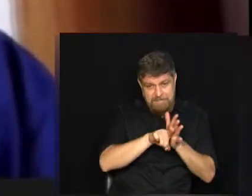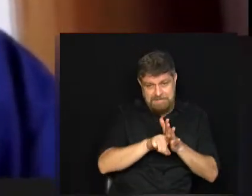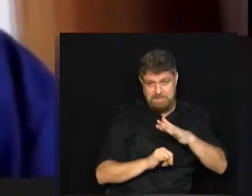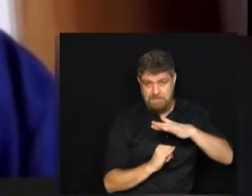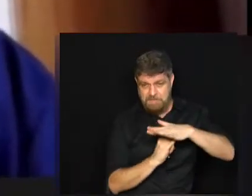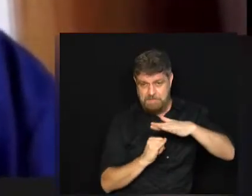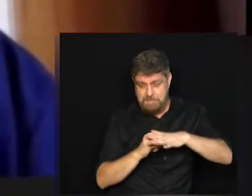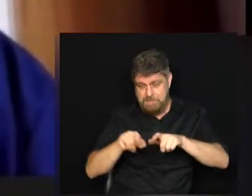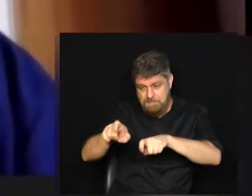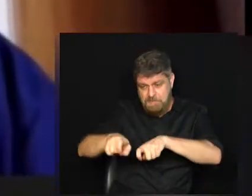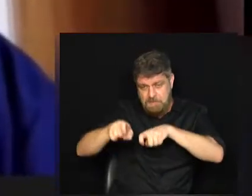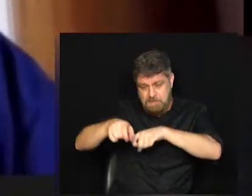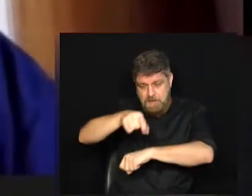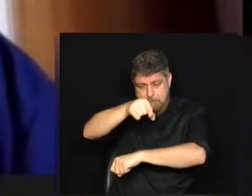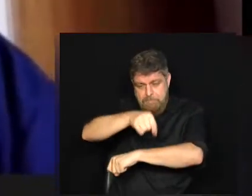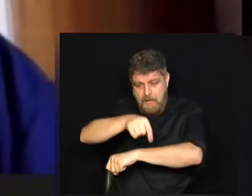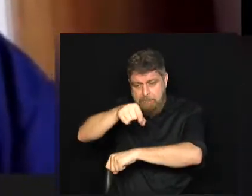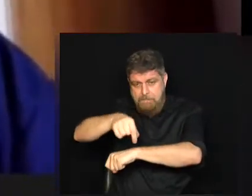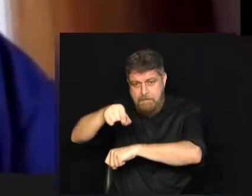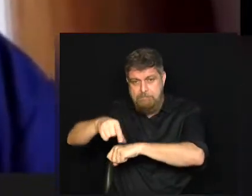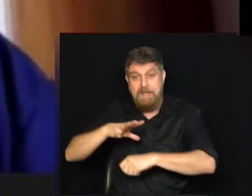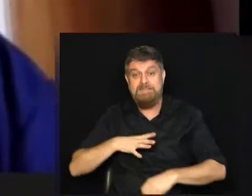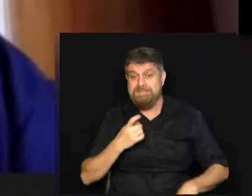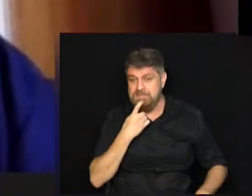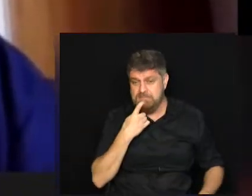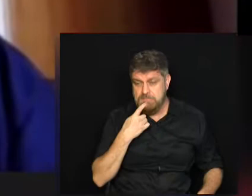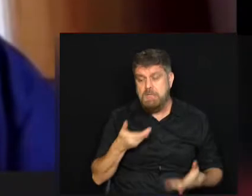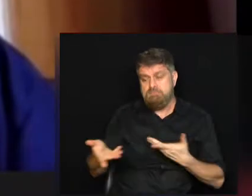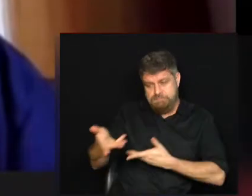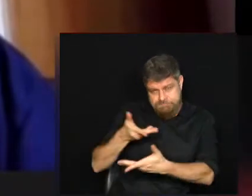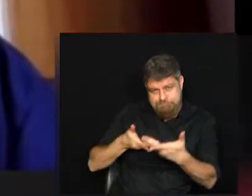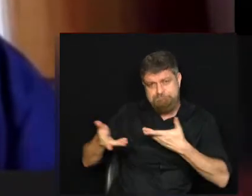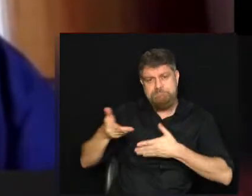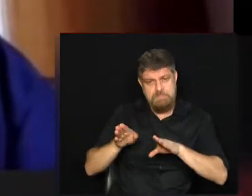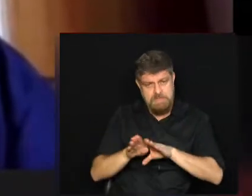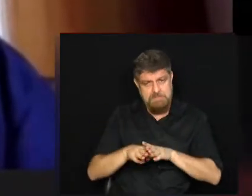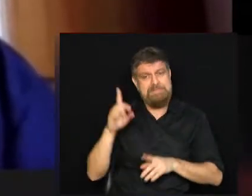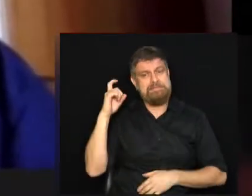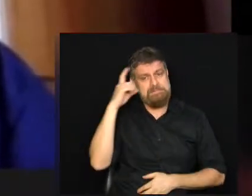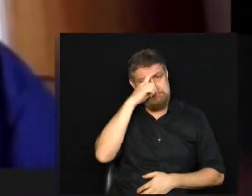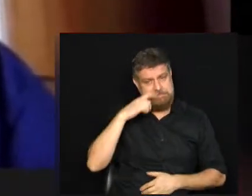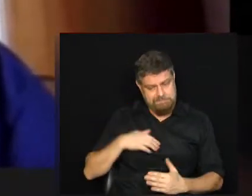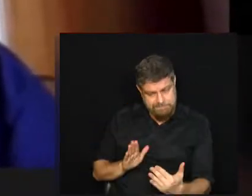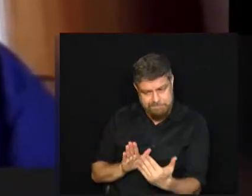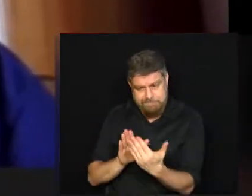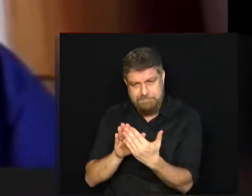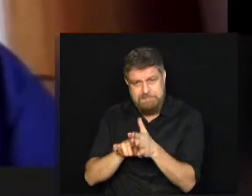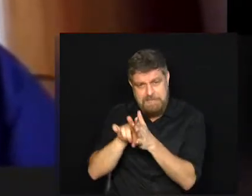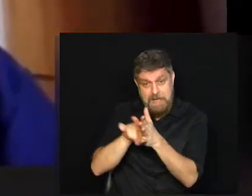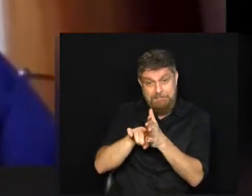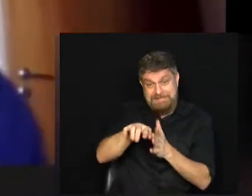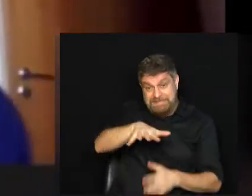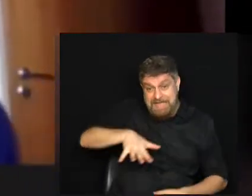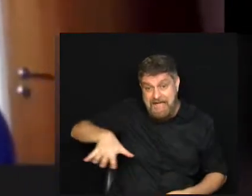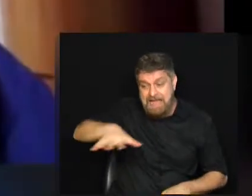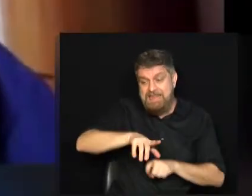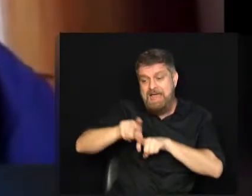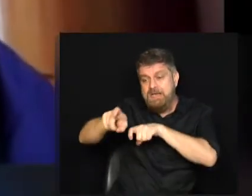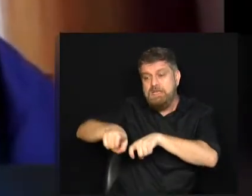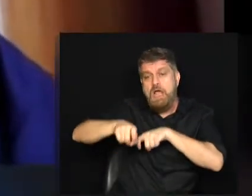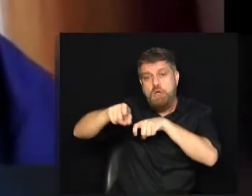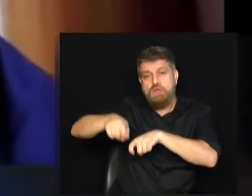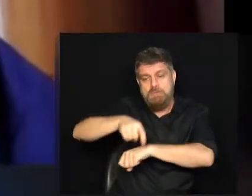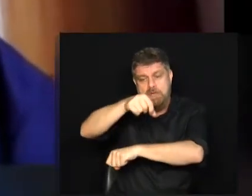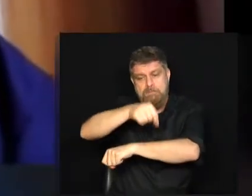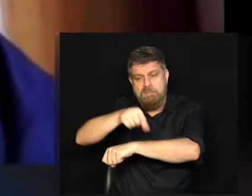Instituto Agronômico de Campinas, também compartilhou as dificuldades enfrentadas nas pesquisas do setor da agronomia. Não